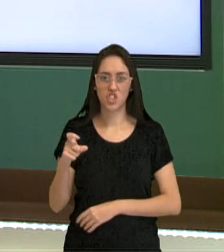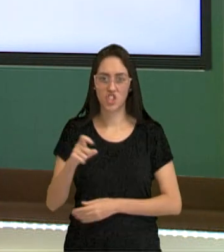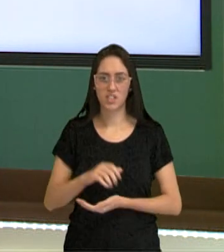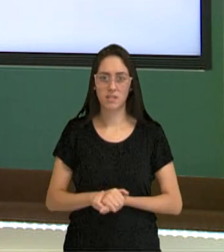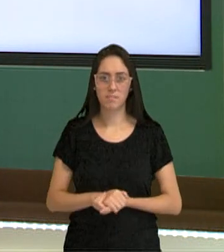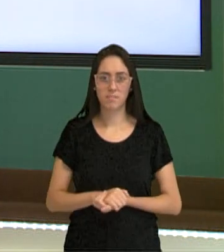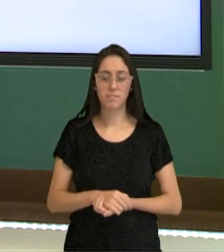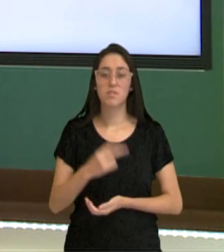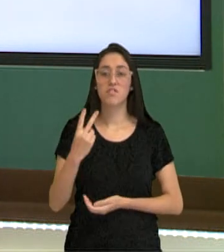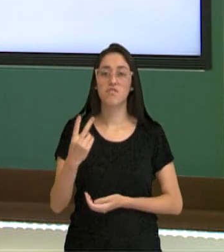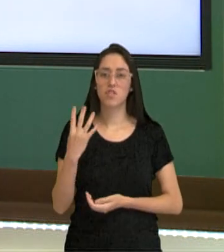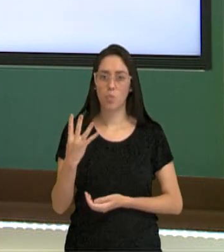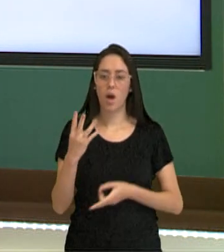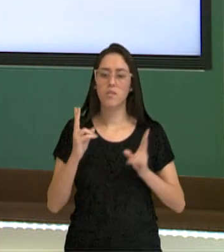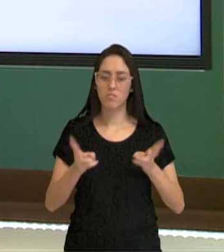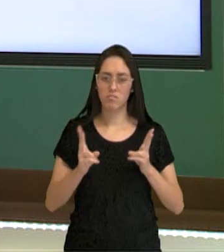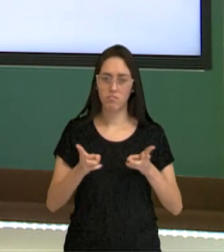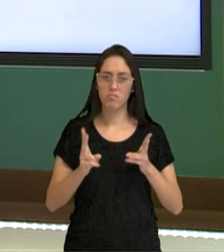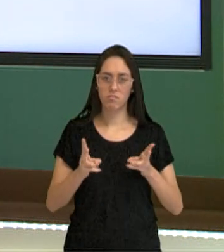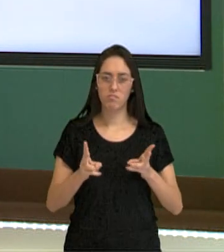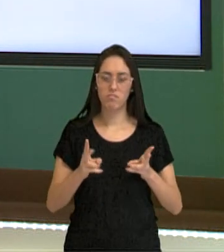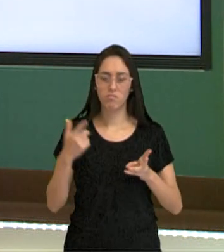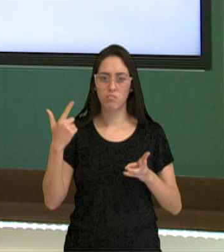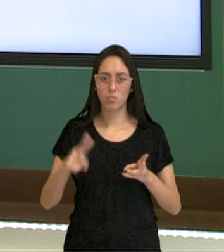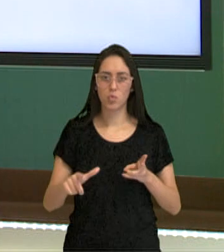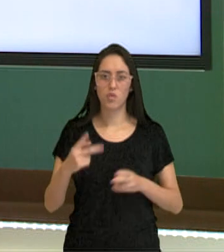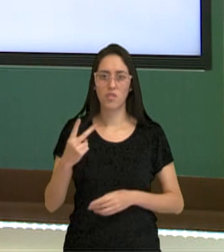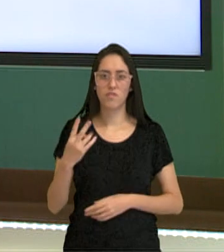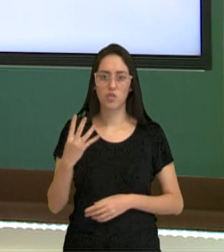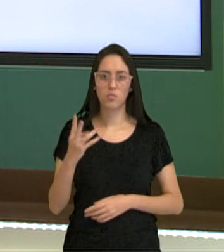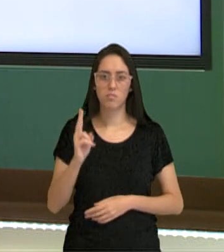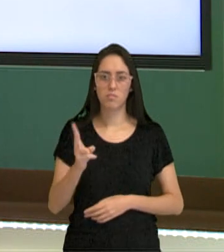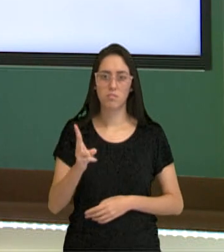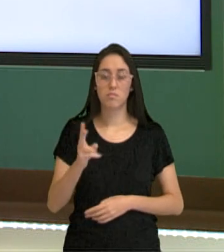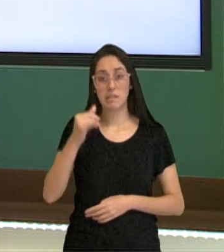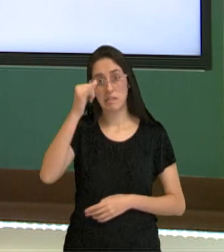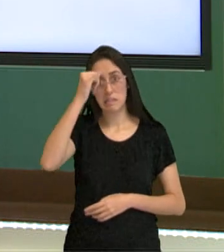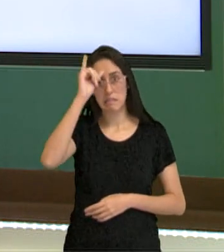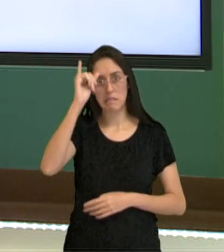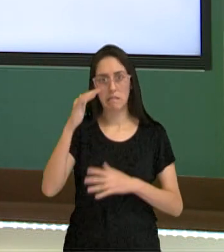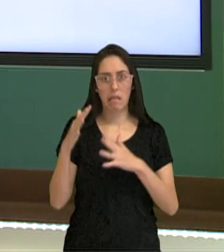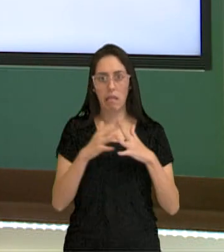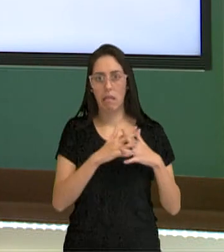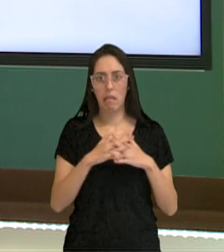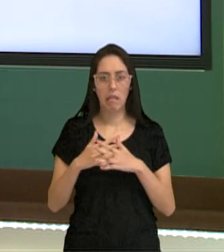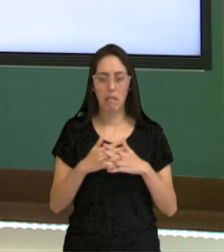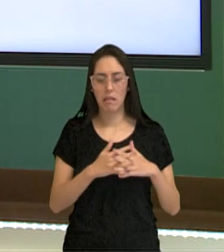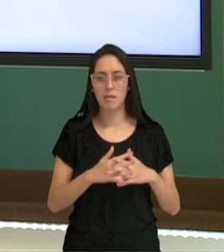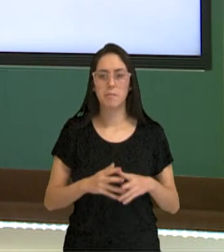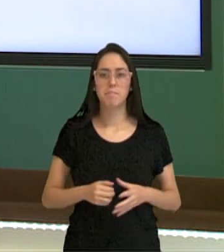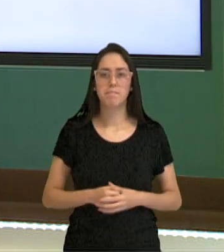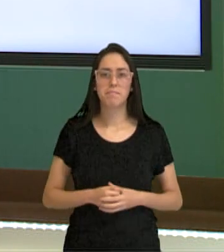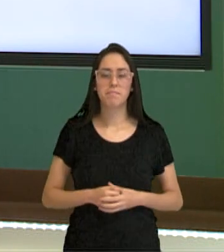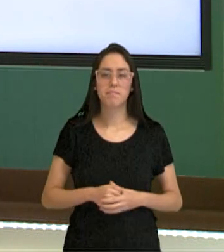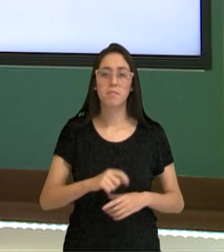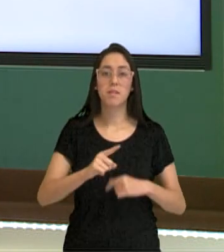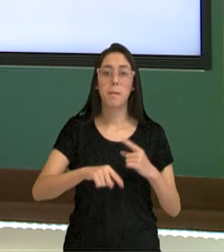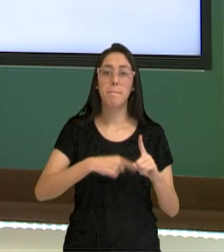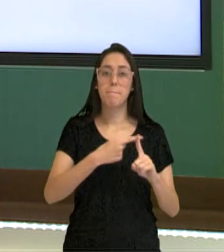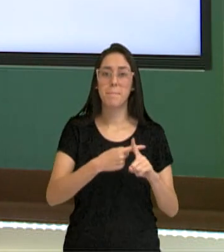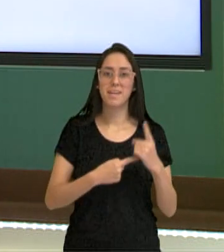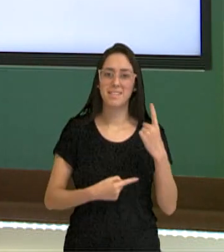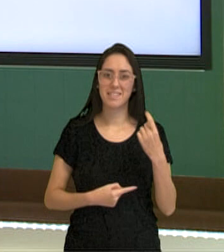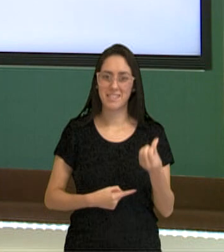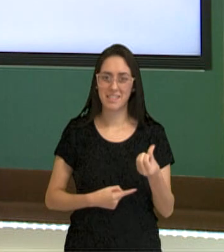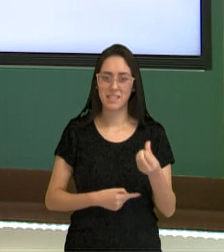Copio 24, porque ele já estava lá. Copia ele por primeiro para não dar problema de sinal, tá bom? E esse mais 16 que está